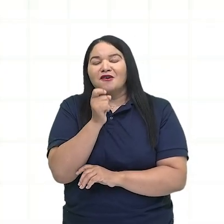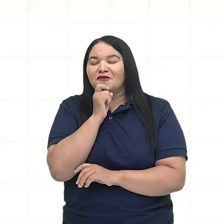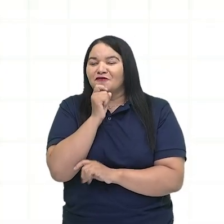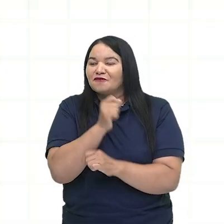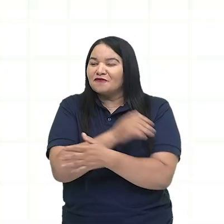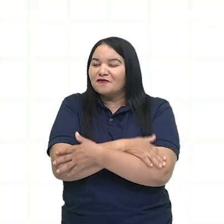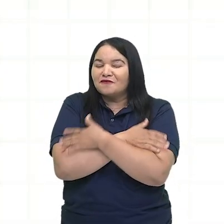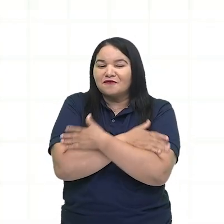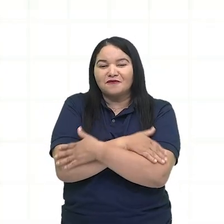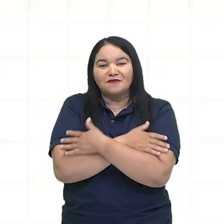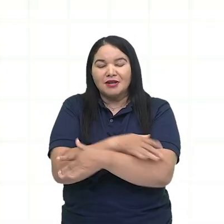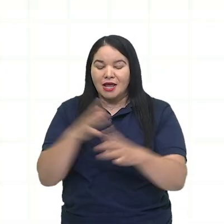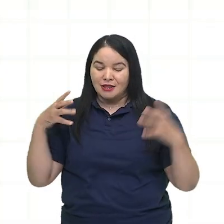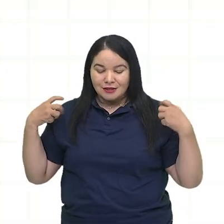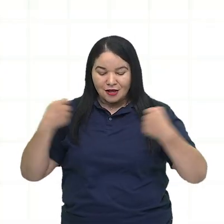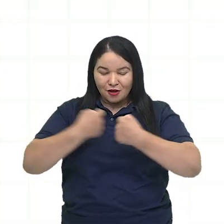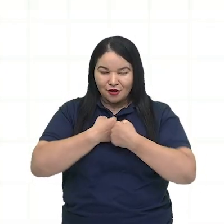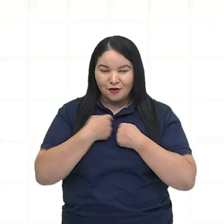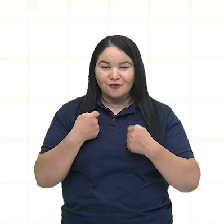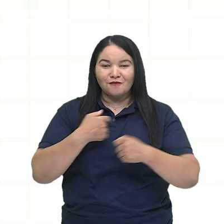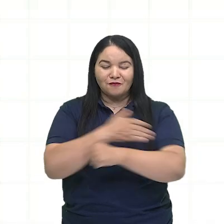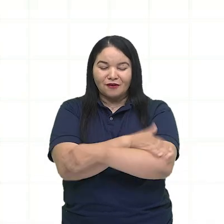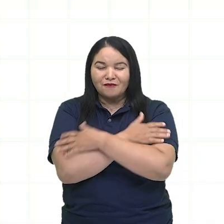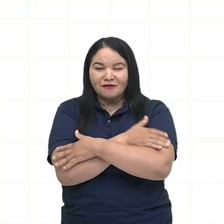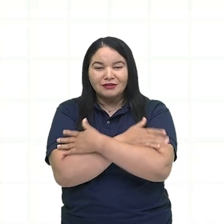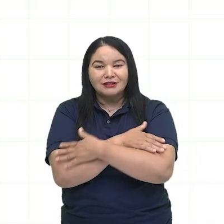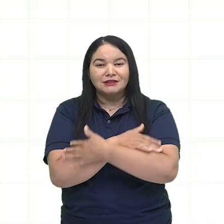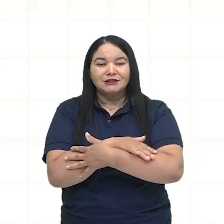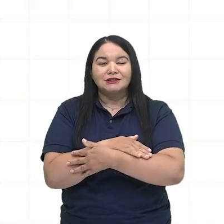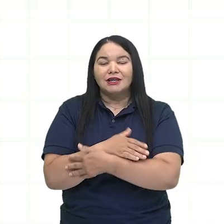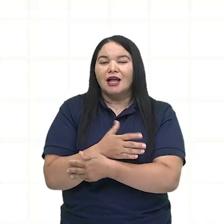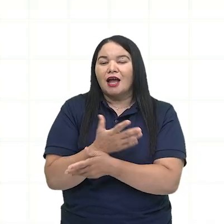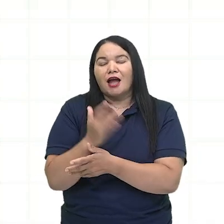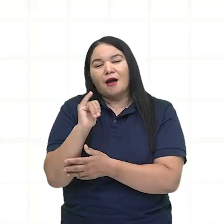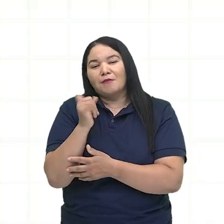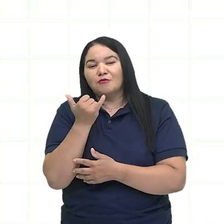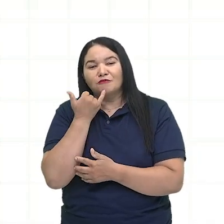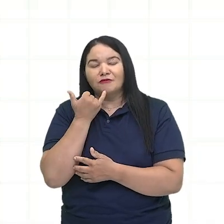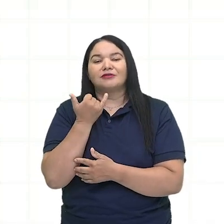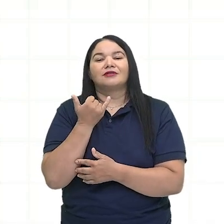né, colocar um agasalho, enfim, todas essas